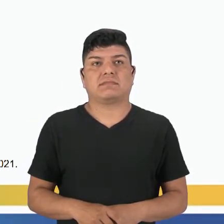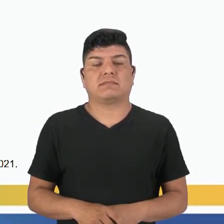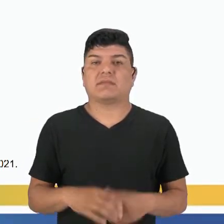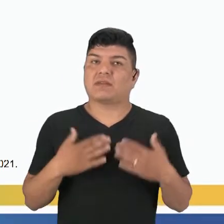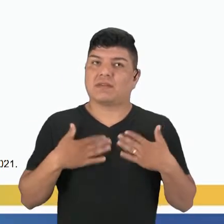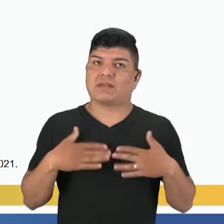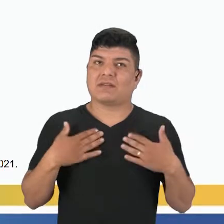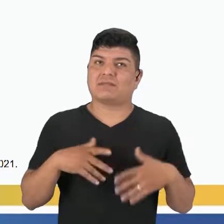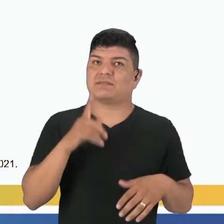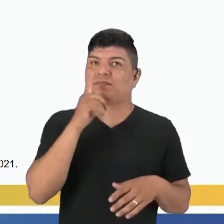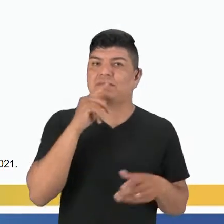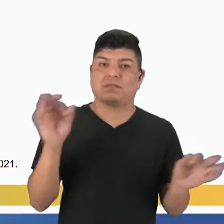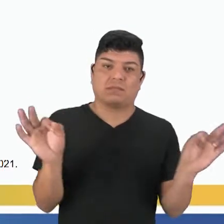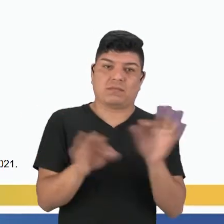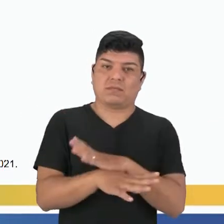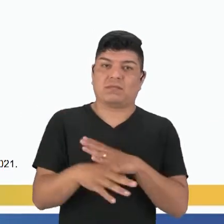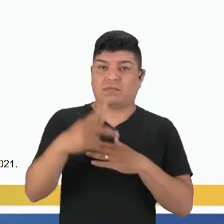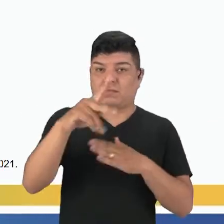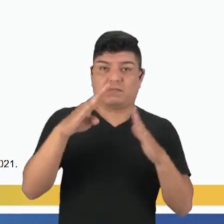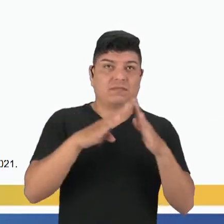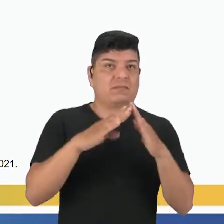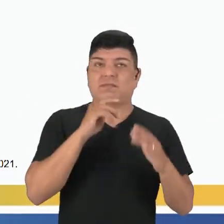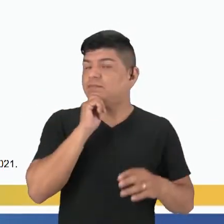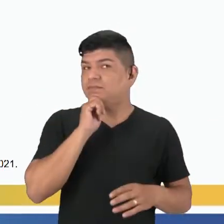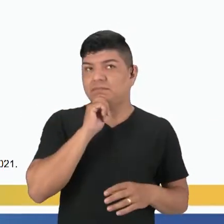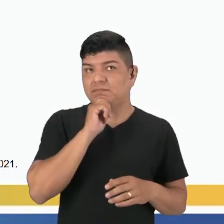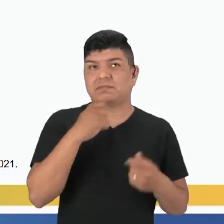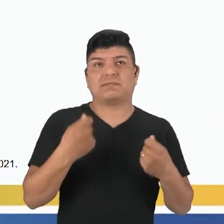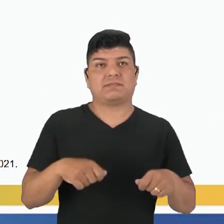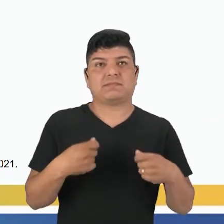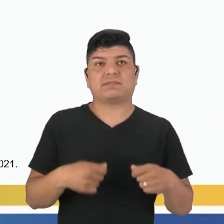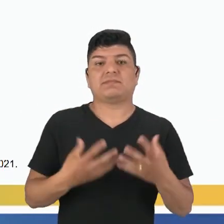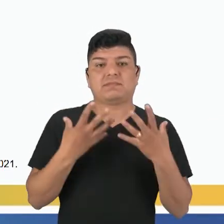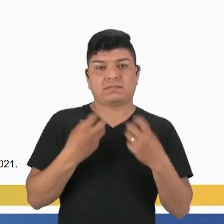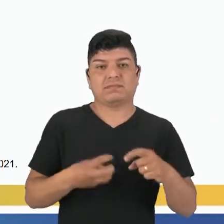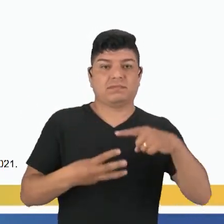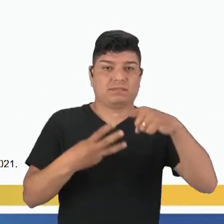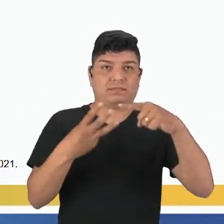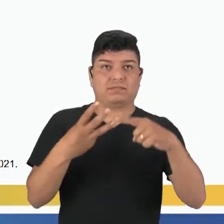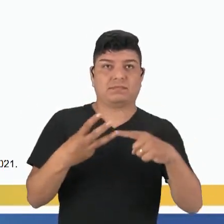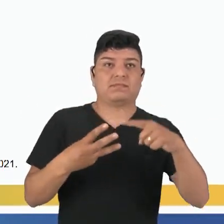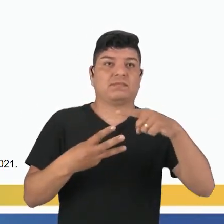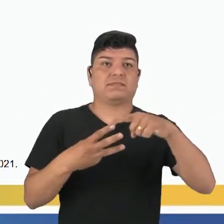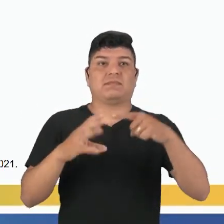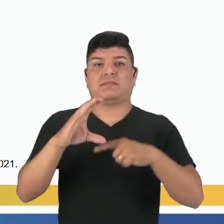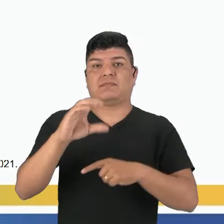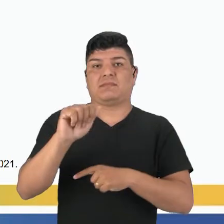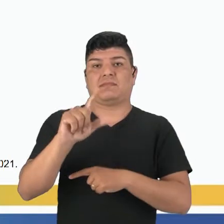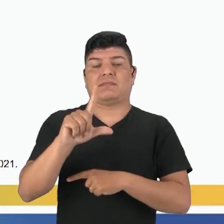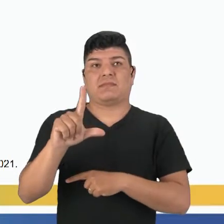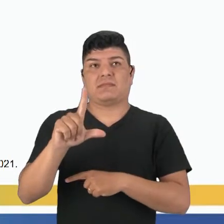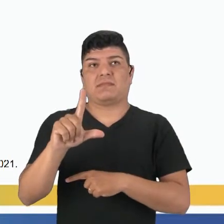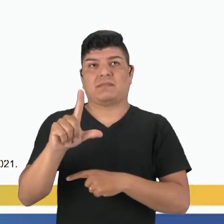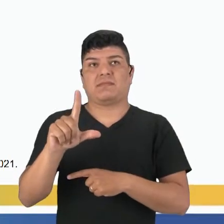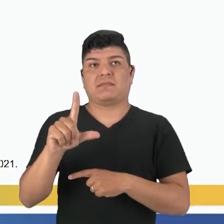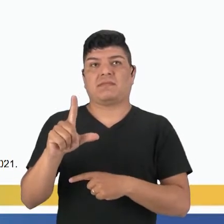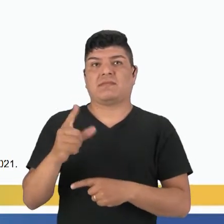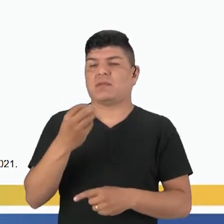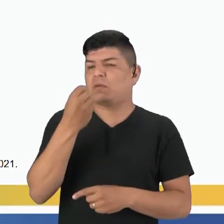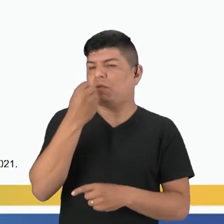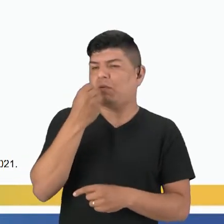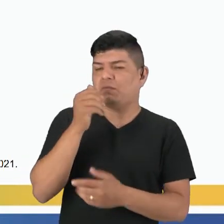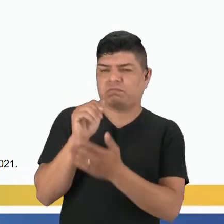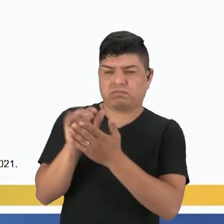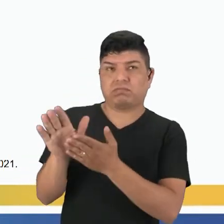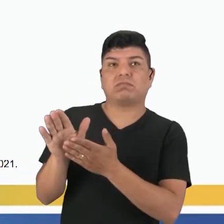Calma que essa água ainda não está pronta para ir para sua casa. Para isso ela ainda precisa receber 3 coisas. Cal, que serve para tirar a acidez da água,